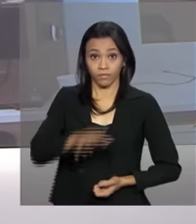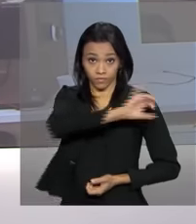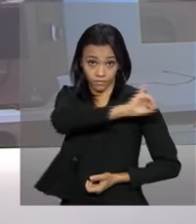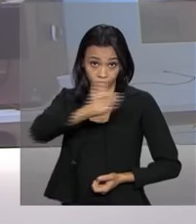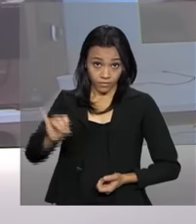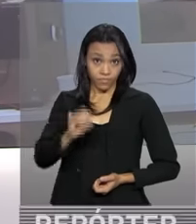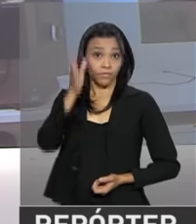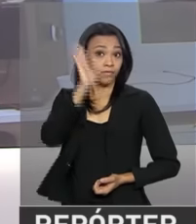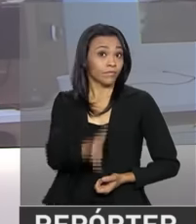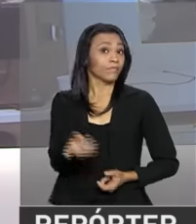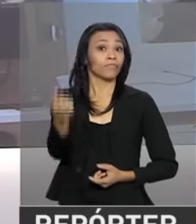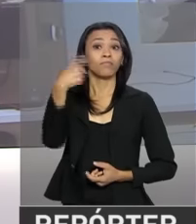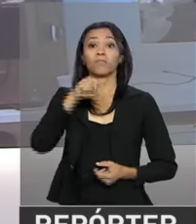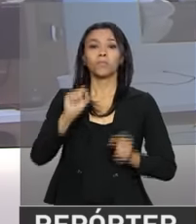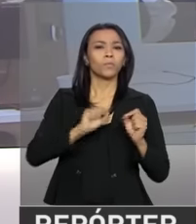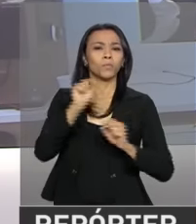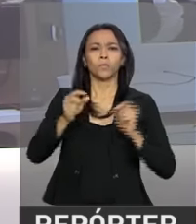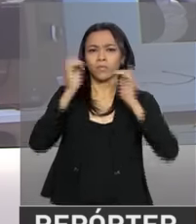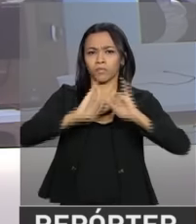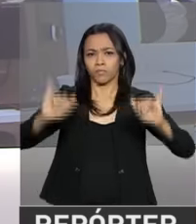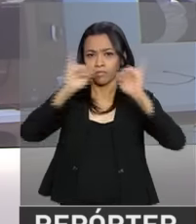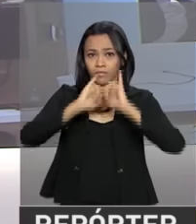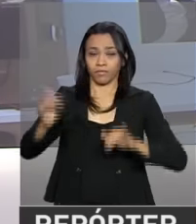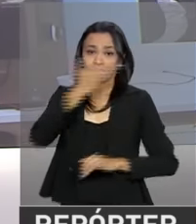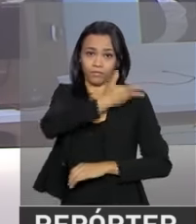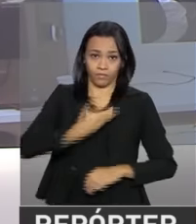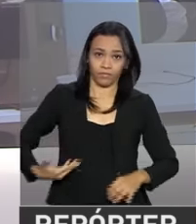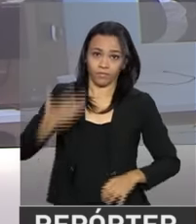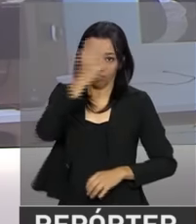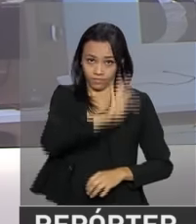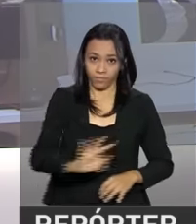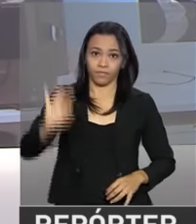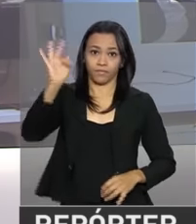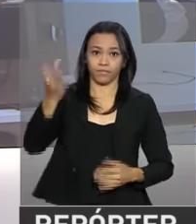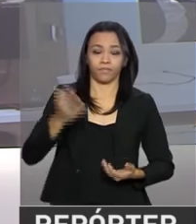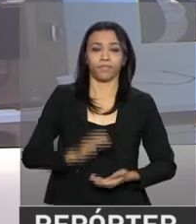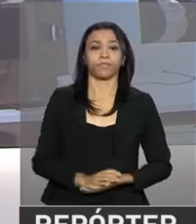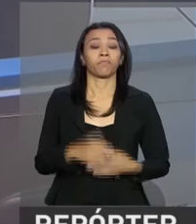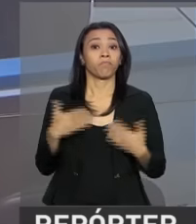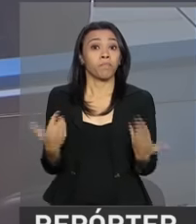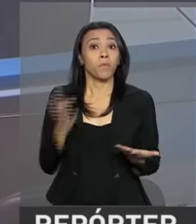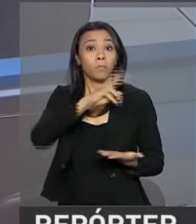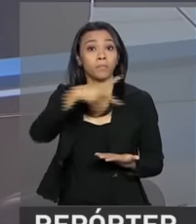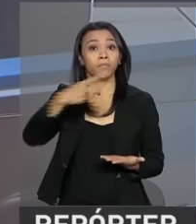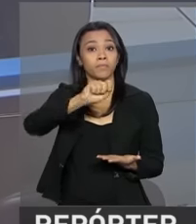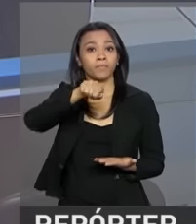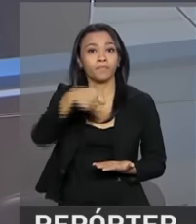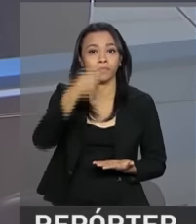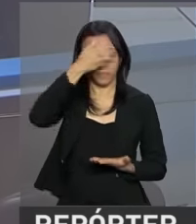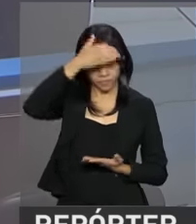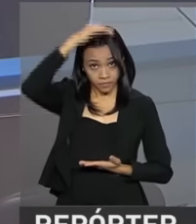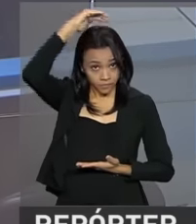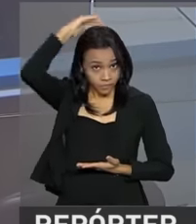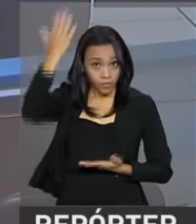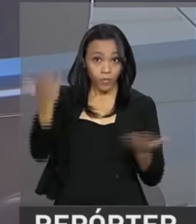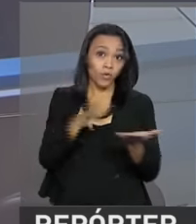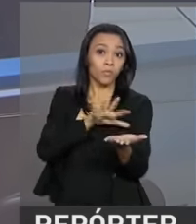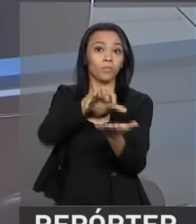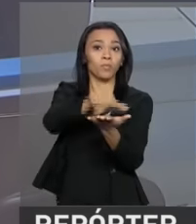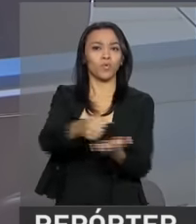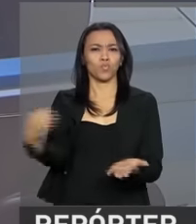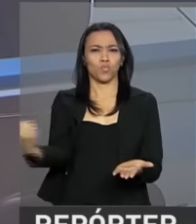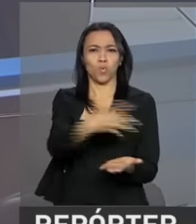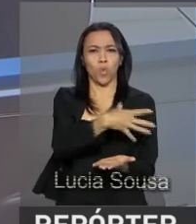Olá, estamos de volta com o repórter NBR e as notícias do governo federal. O presidente em exercício Michel Temer dá posse hoje